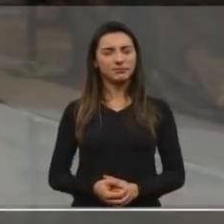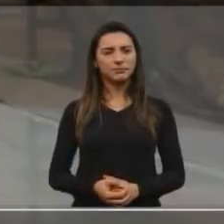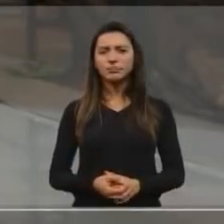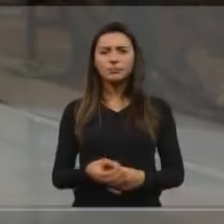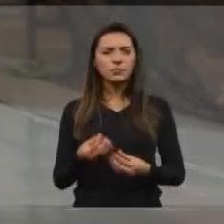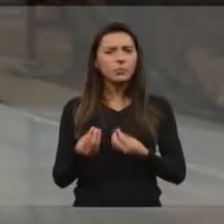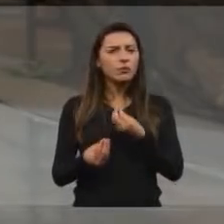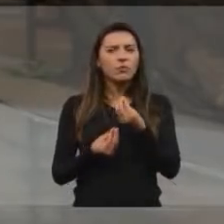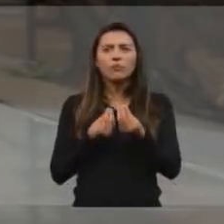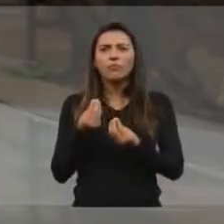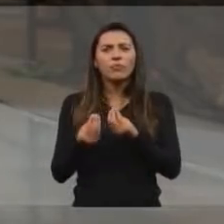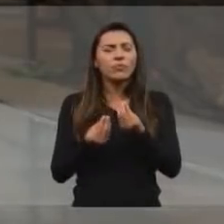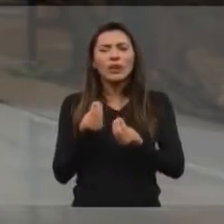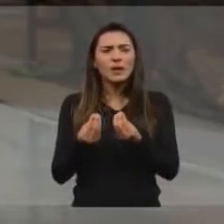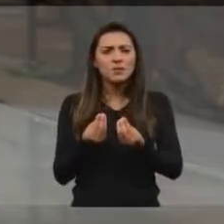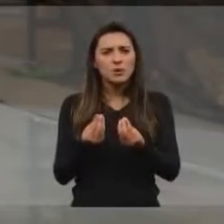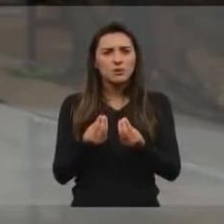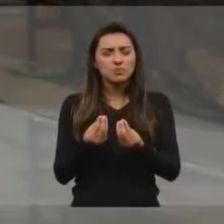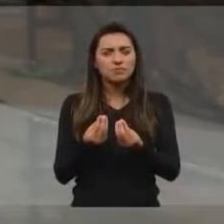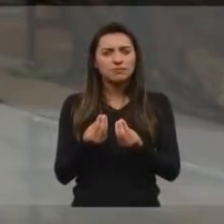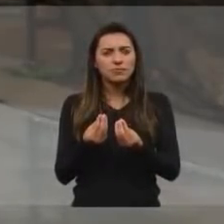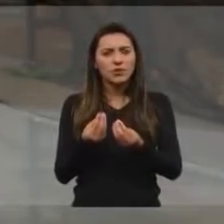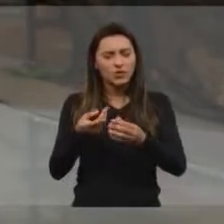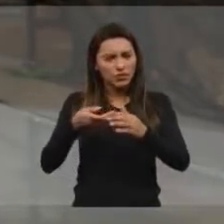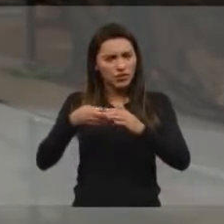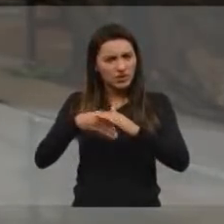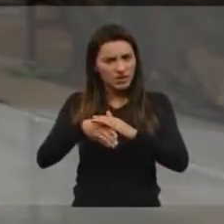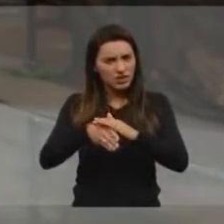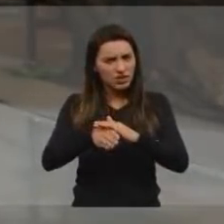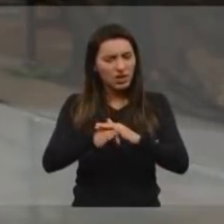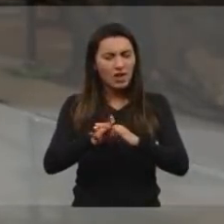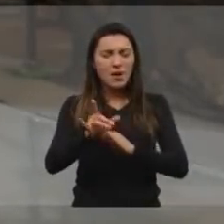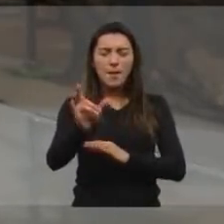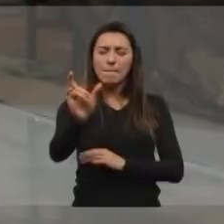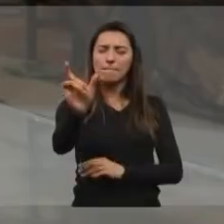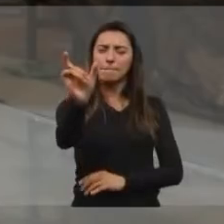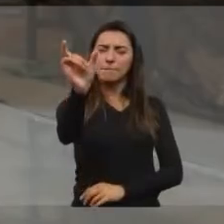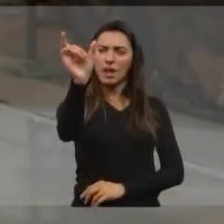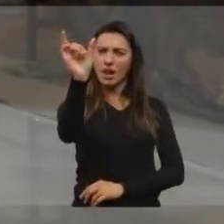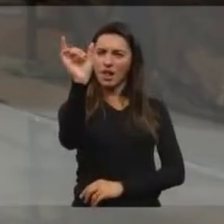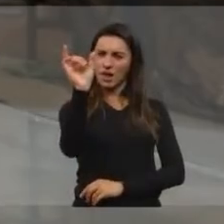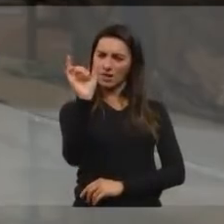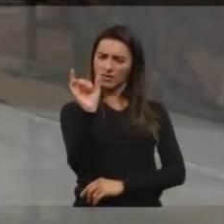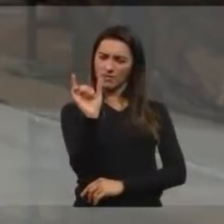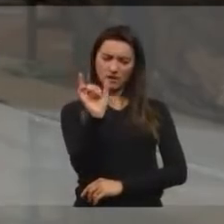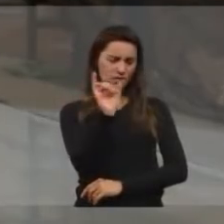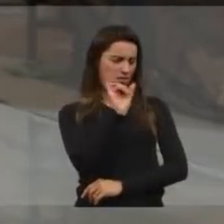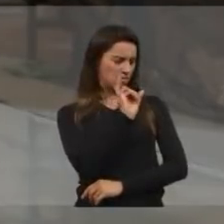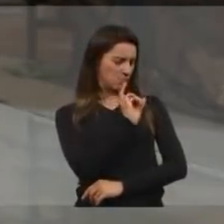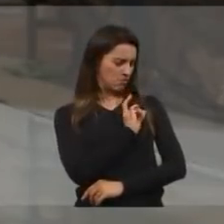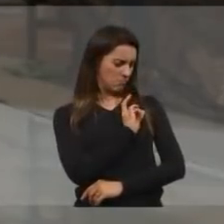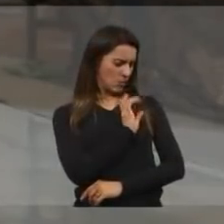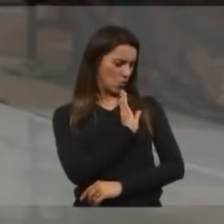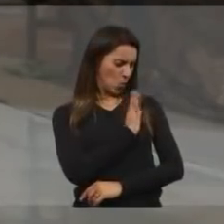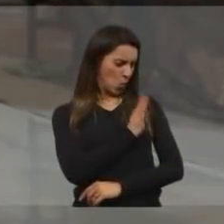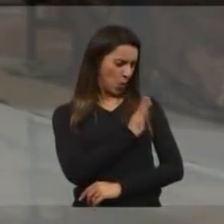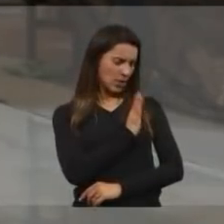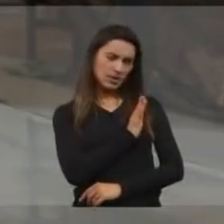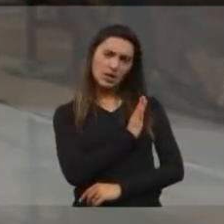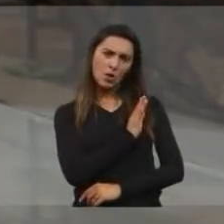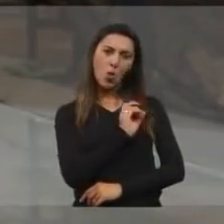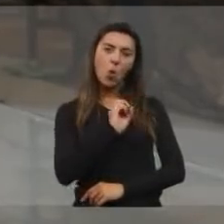e como tem chego e tem entrado no ouvido e tem entrado no coração ou tem ficado